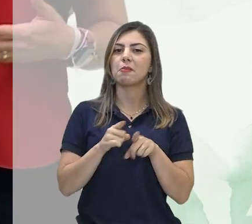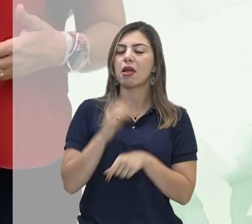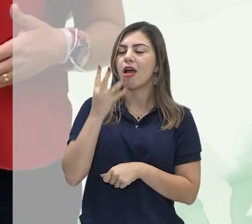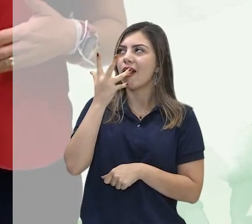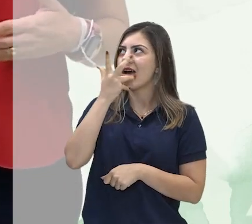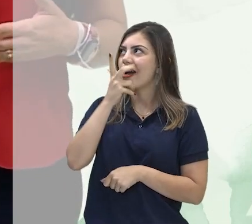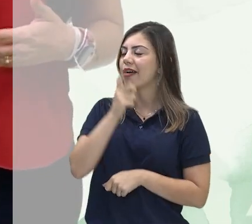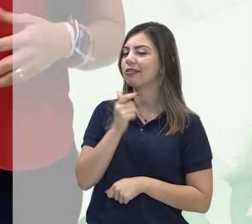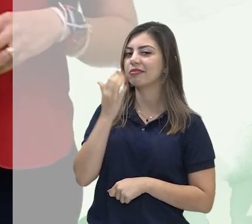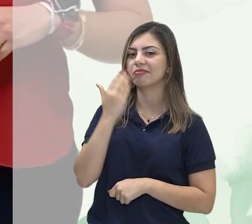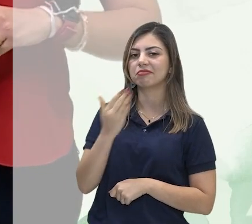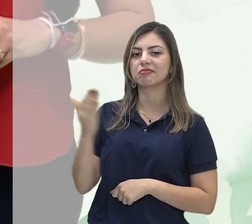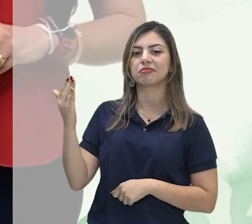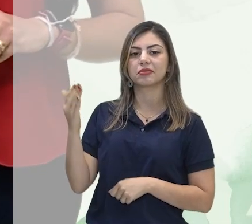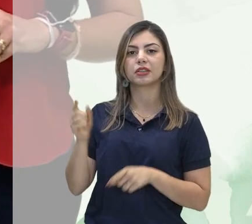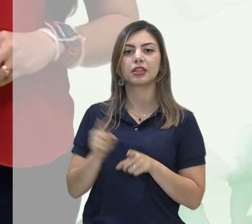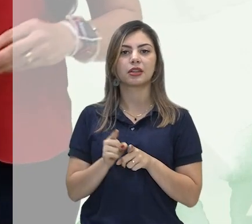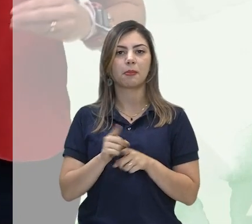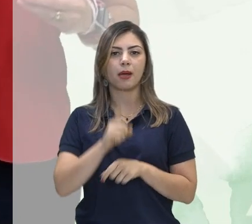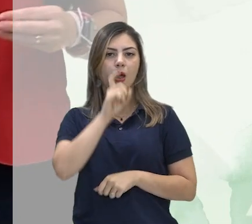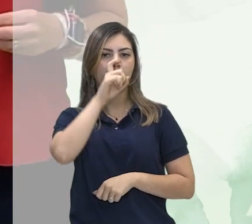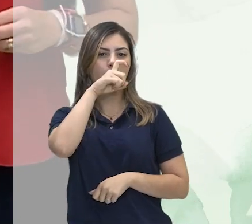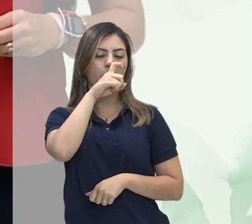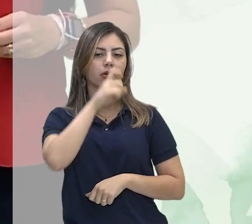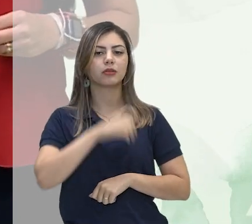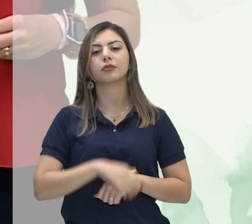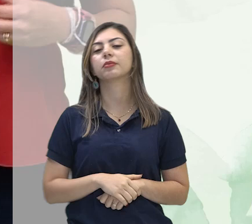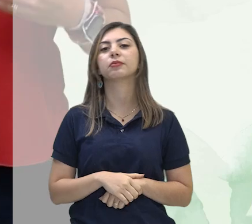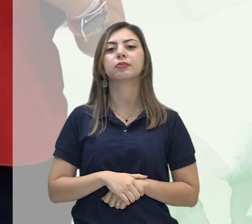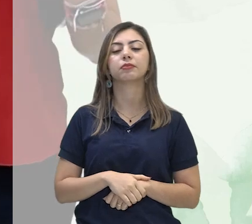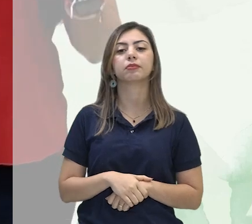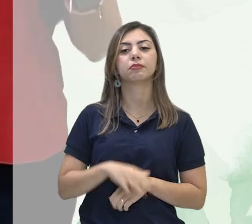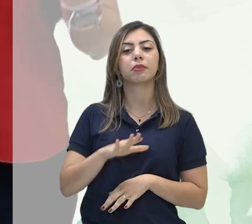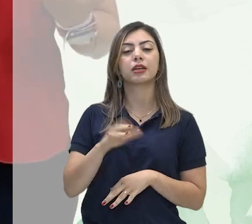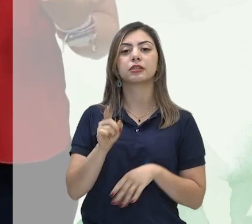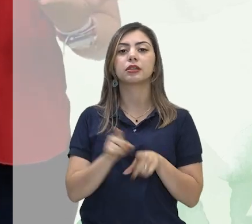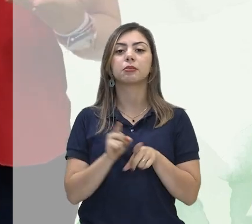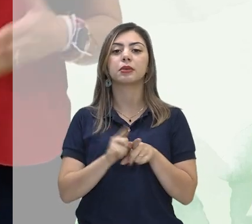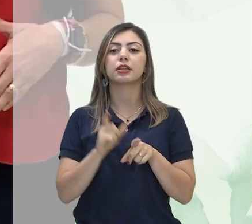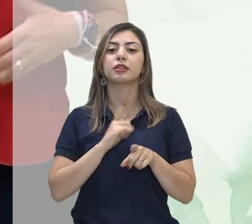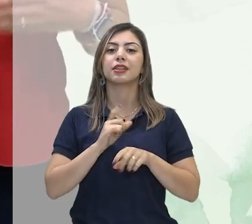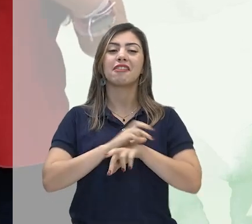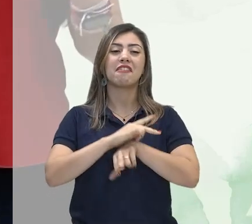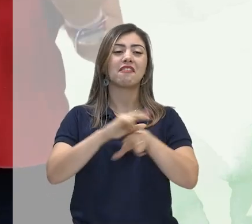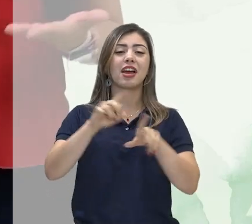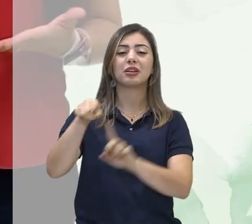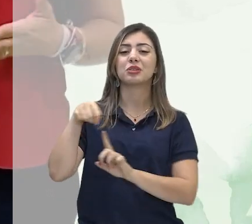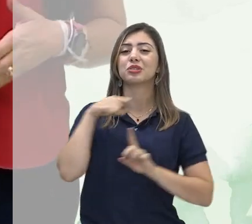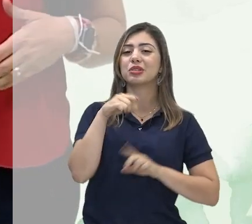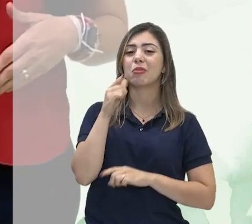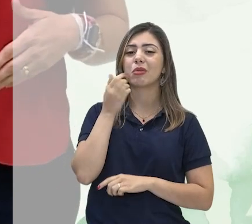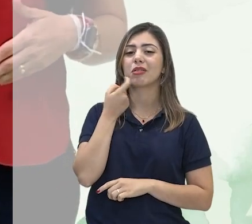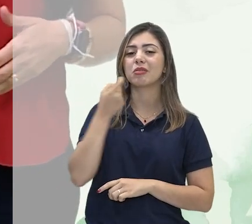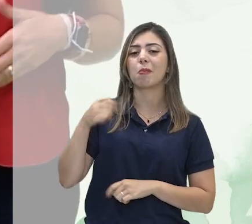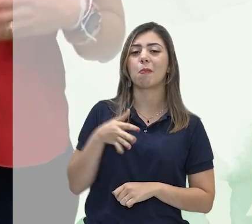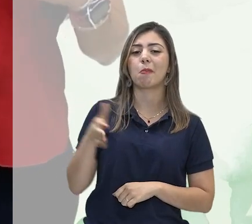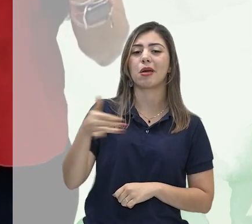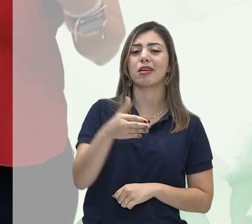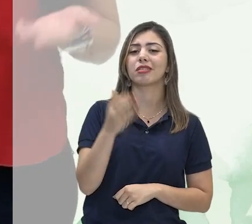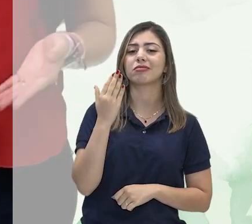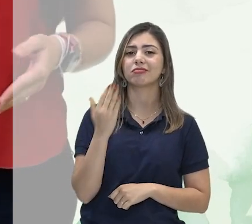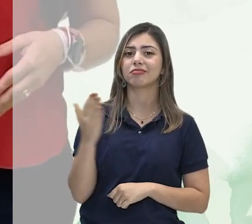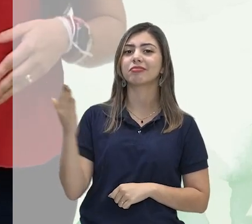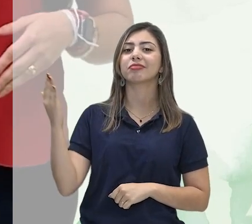beleza das araras e também das corujas. Nós temos ainda uma diversidade de peixes, como o pirarucu, a